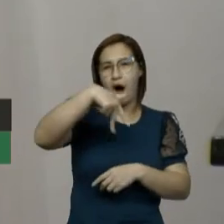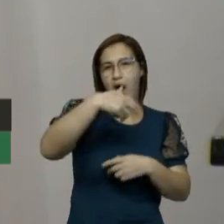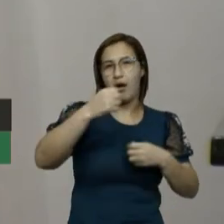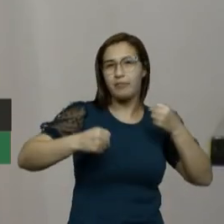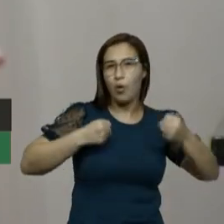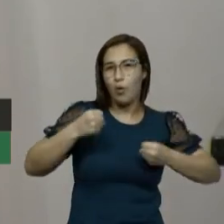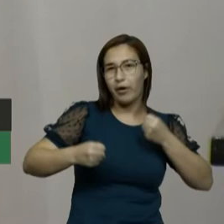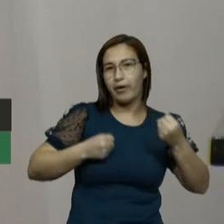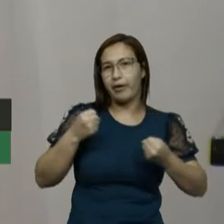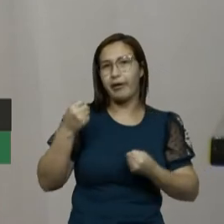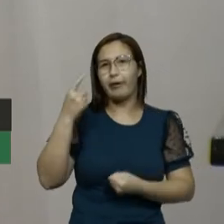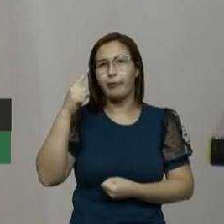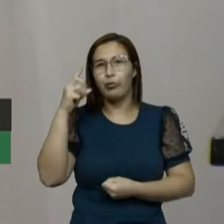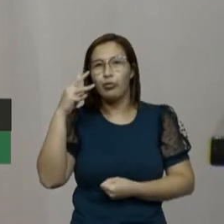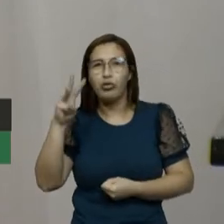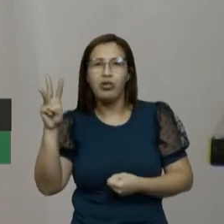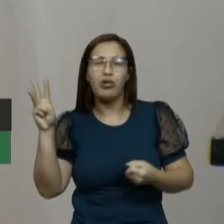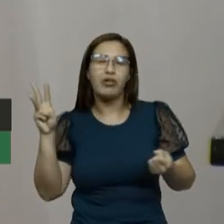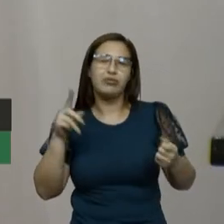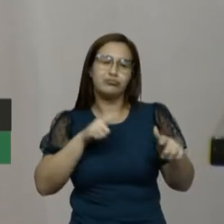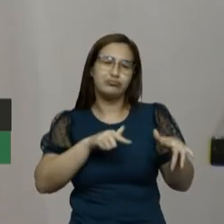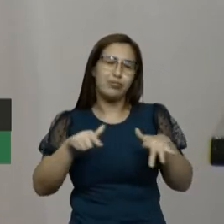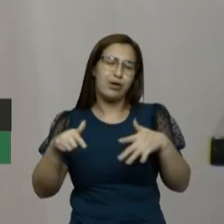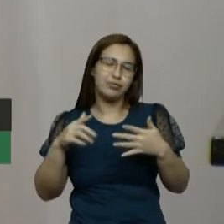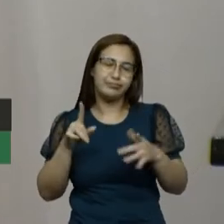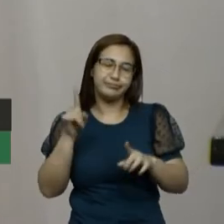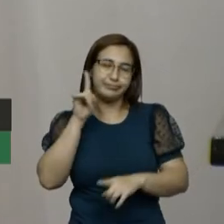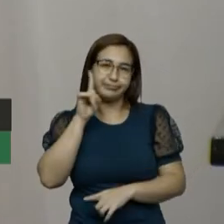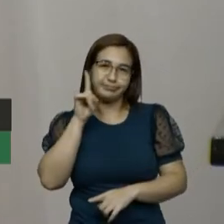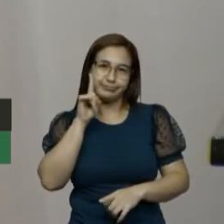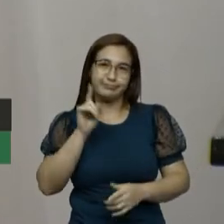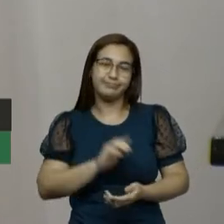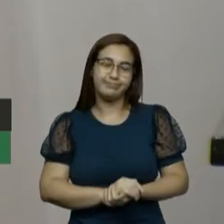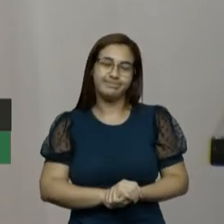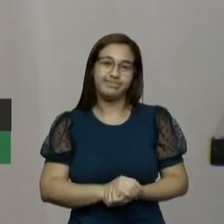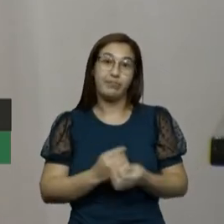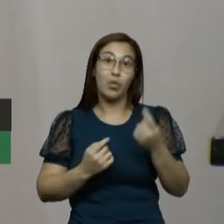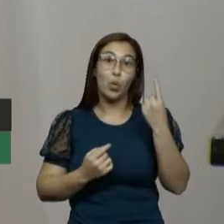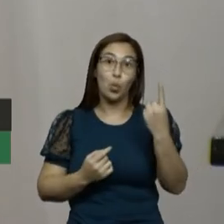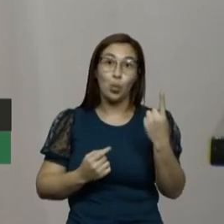3 vezes na semana, 4 vezes na semana, assim por diante. Pasmem, senhores,